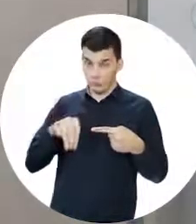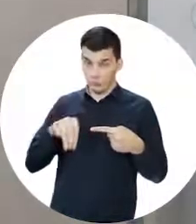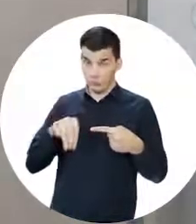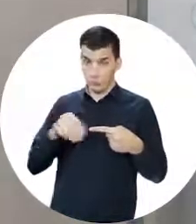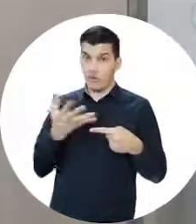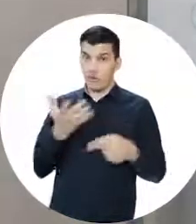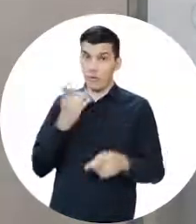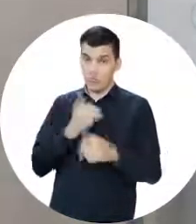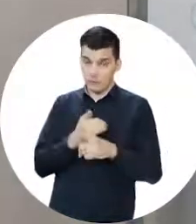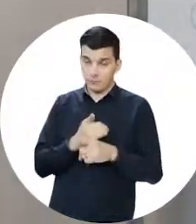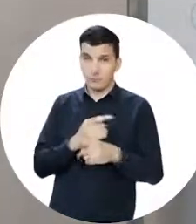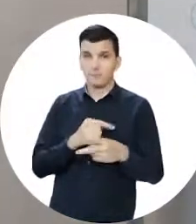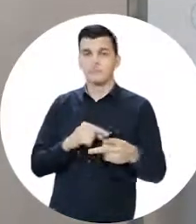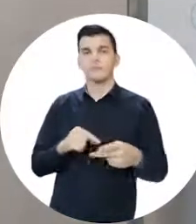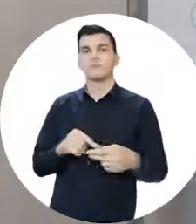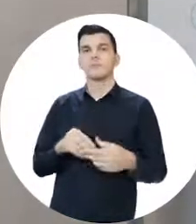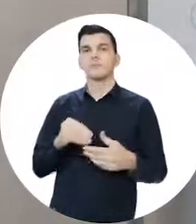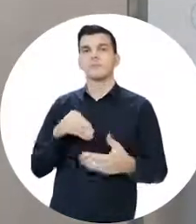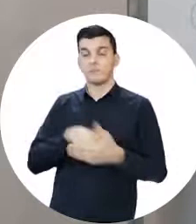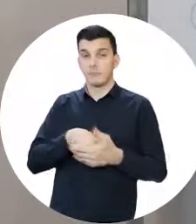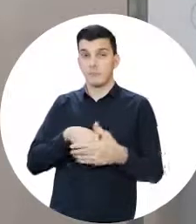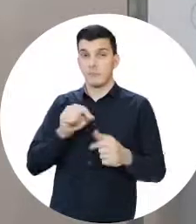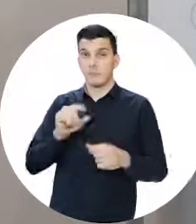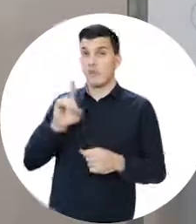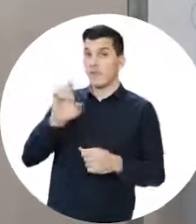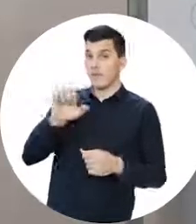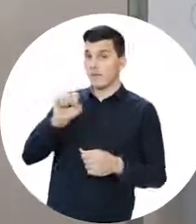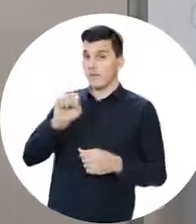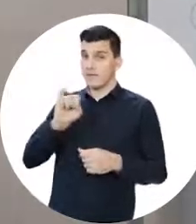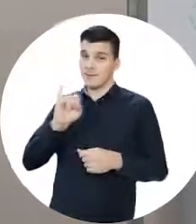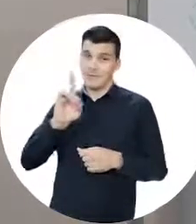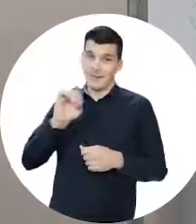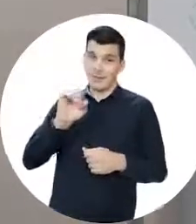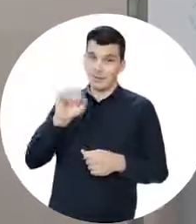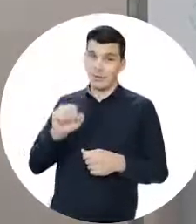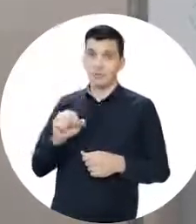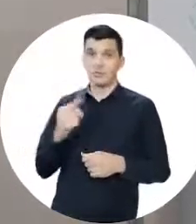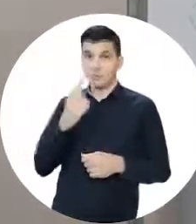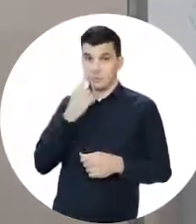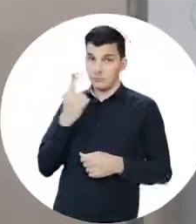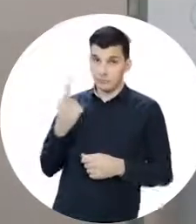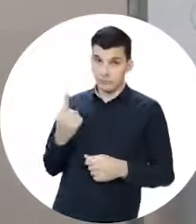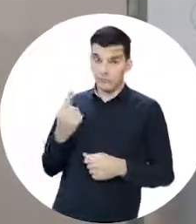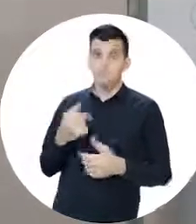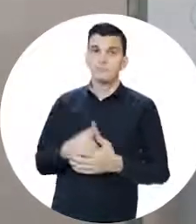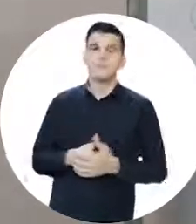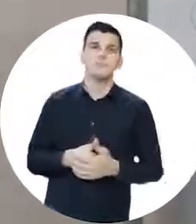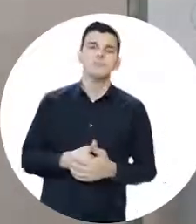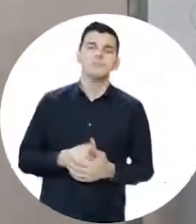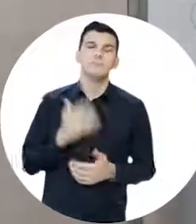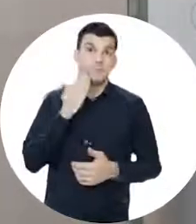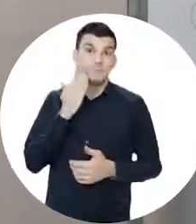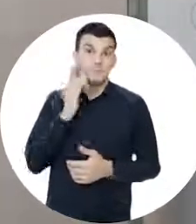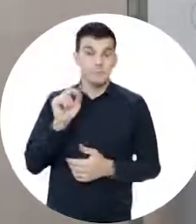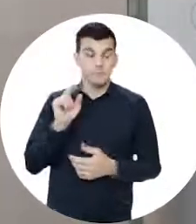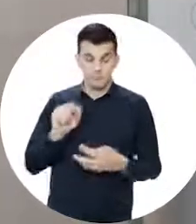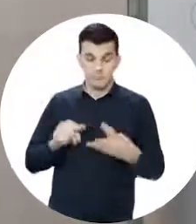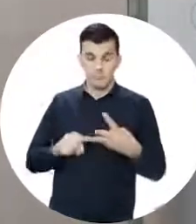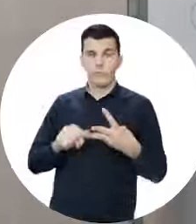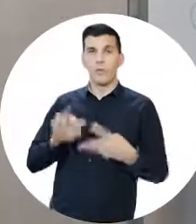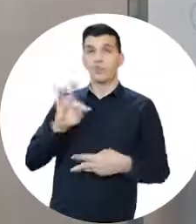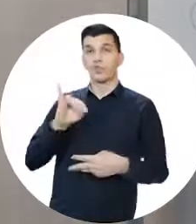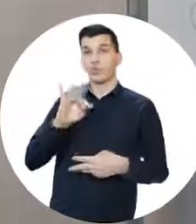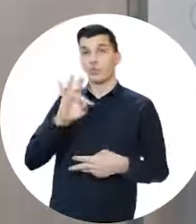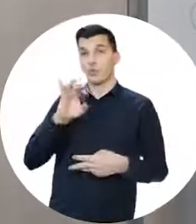encontrar de uma solução com densidade 1,19 gramas por ml, sabendo que o título em